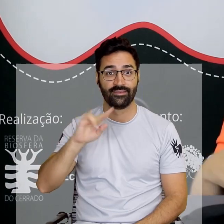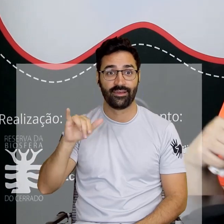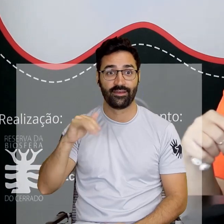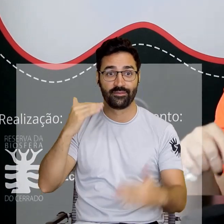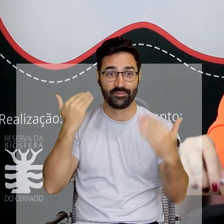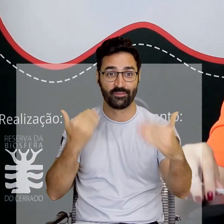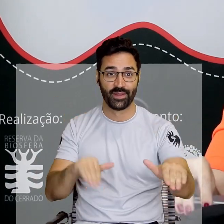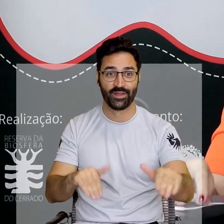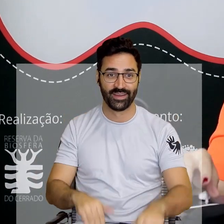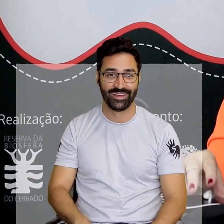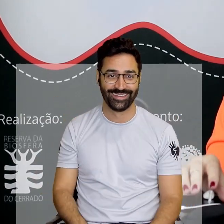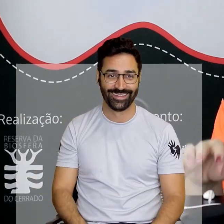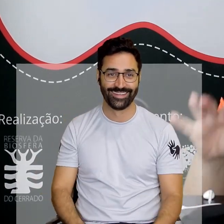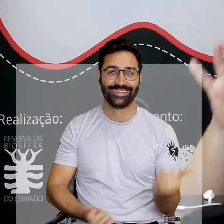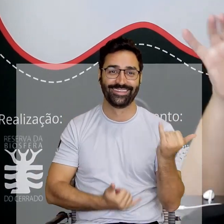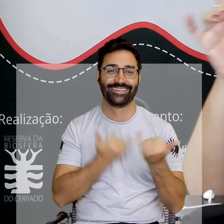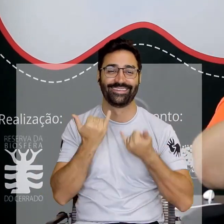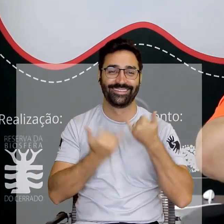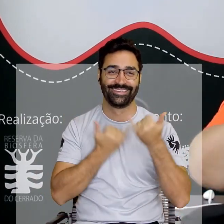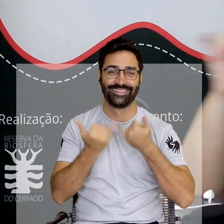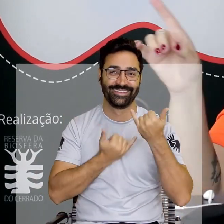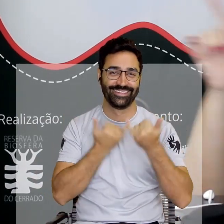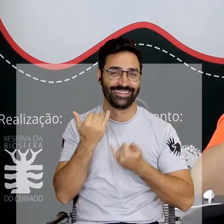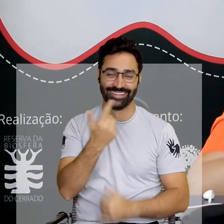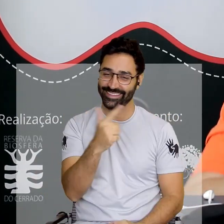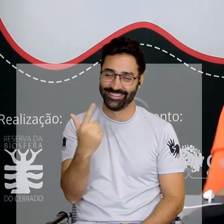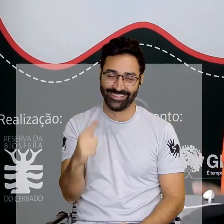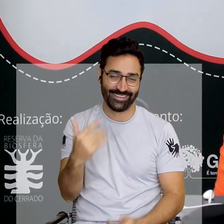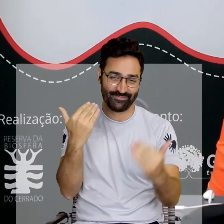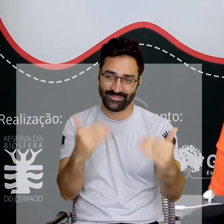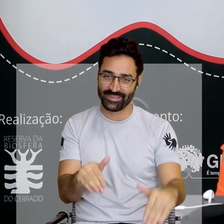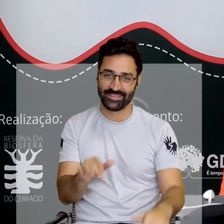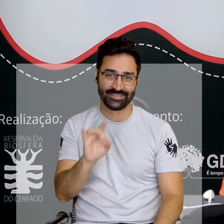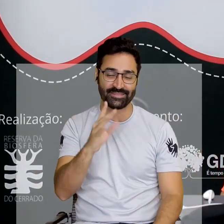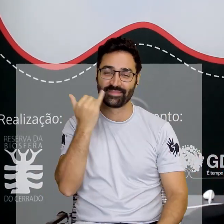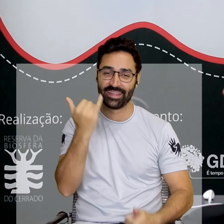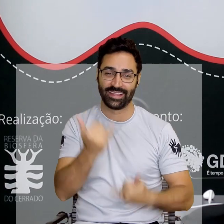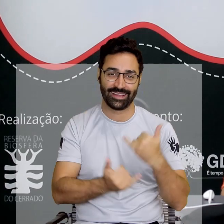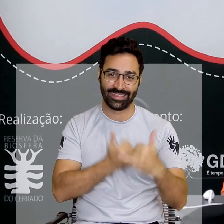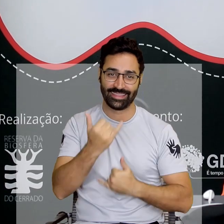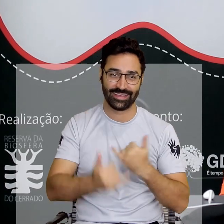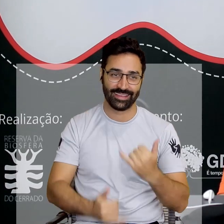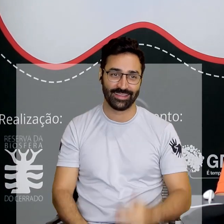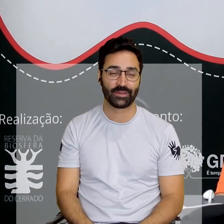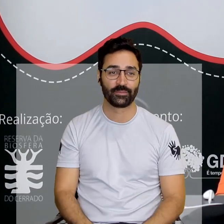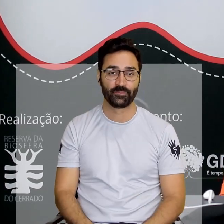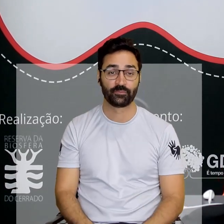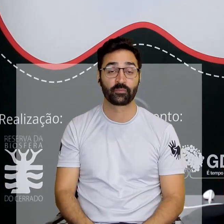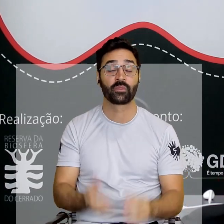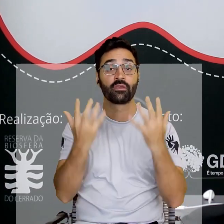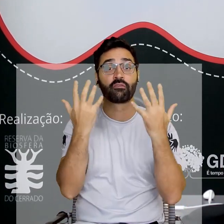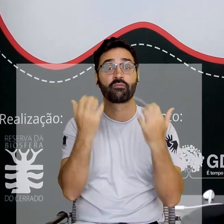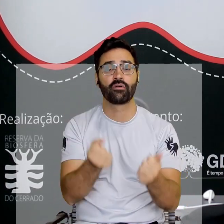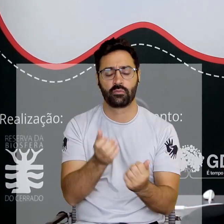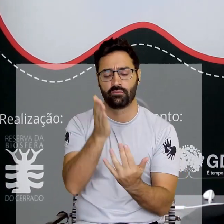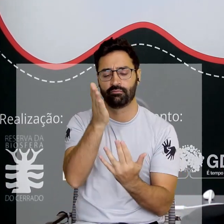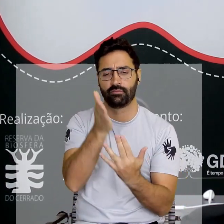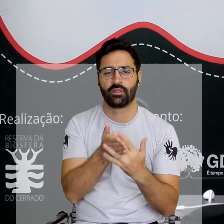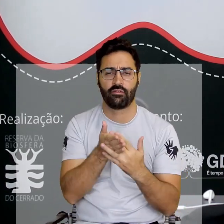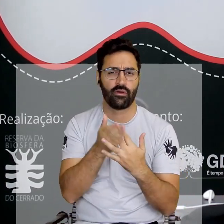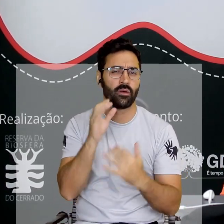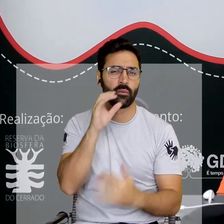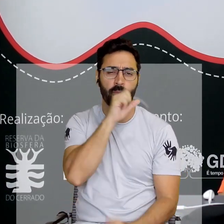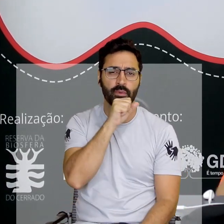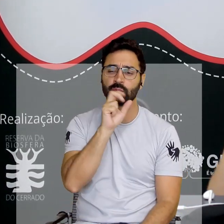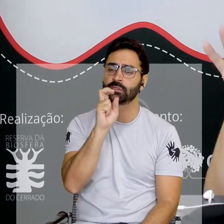Tô brincando. Não tem prova. Pessoal, Vamos fazer um intervalinho, 5 minutinhos